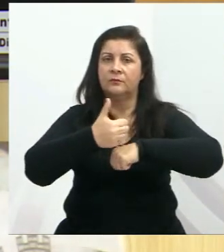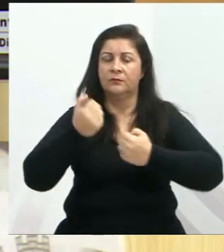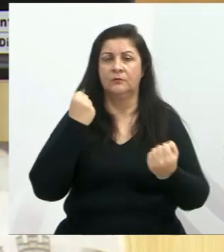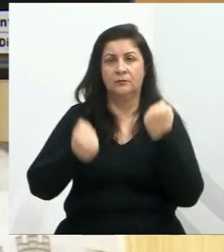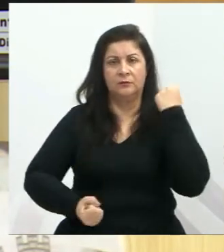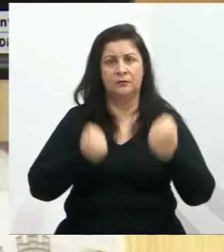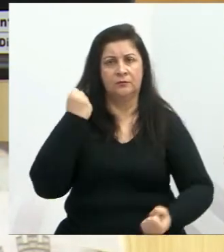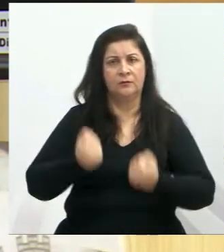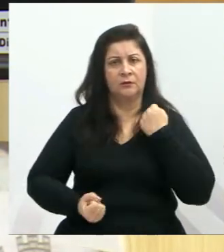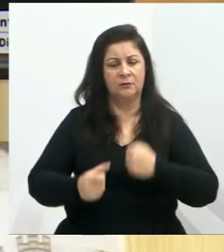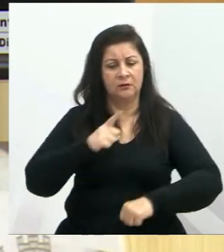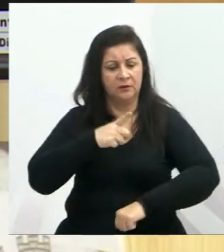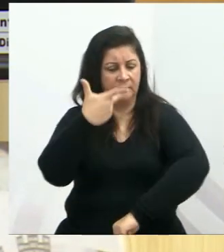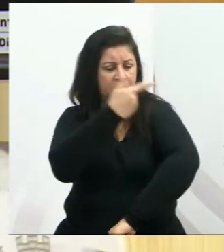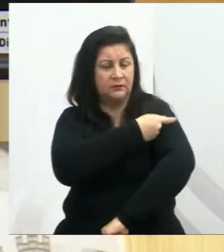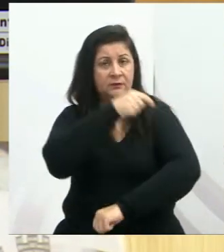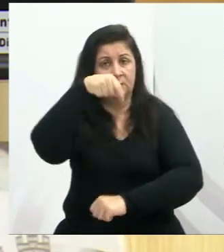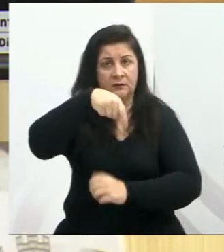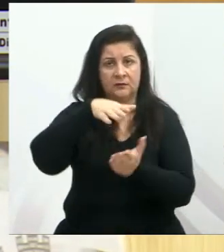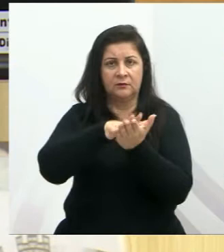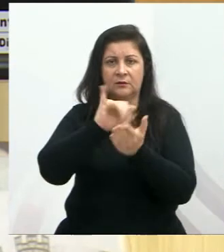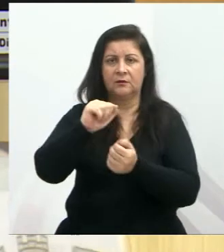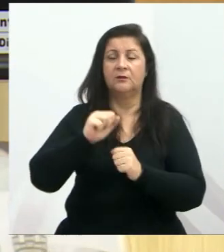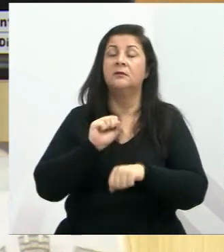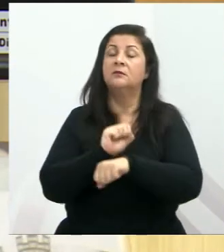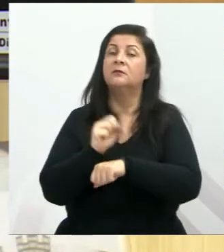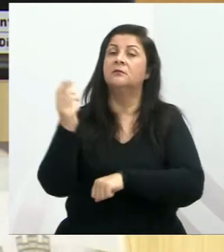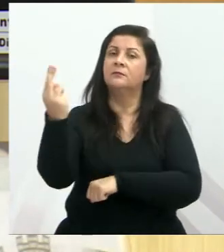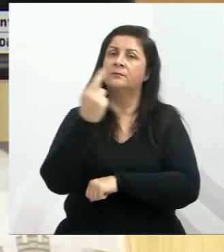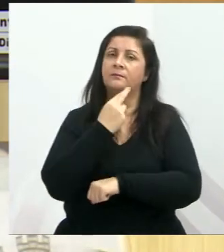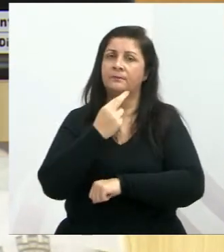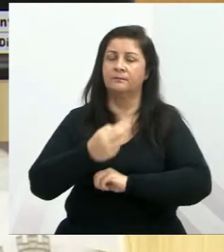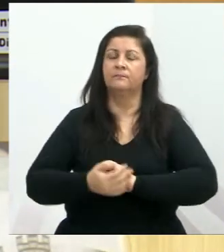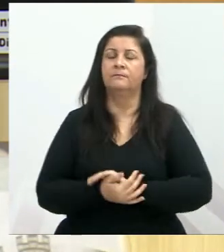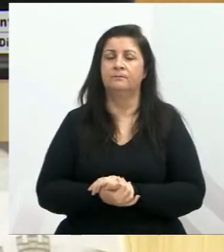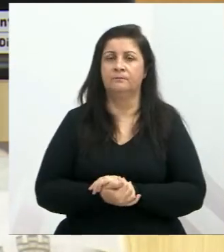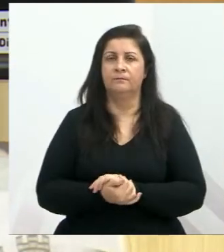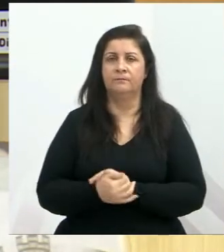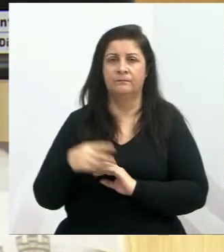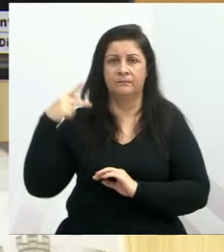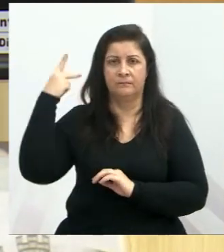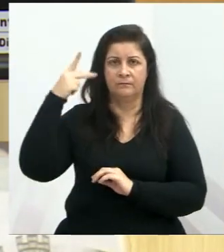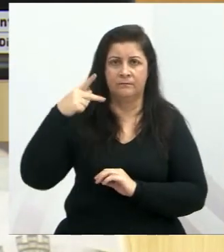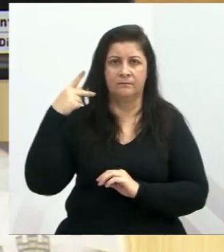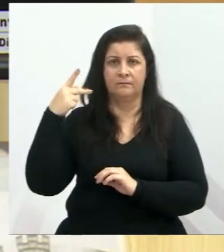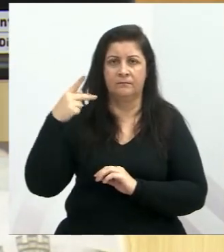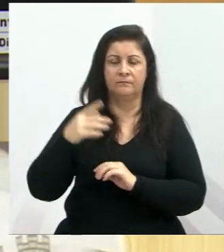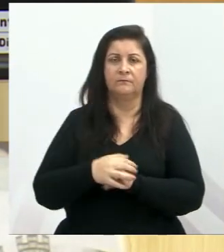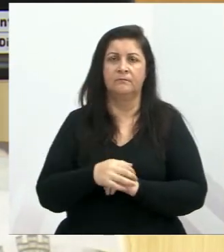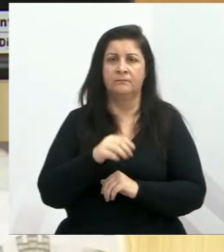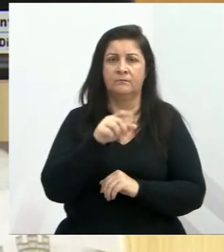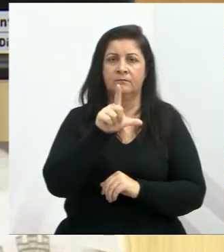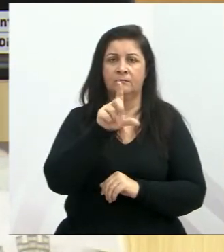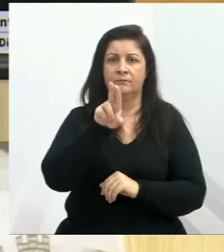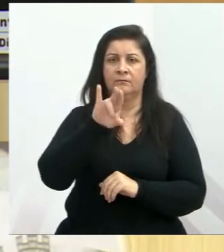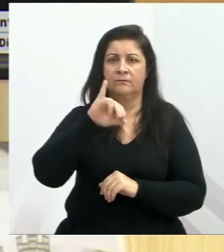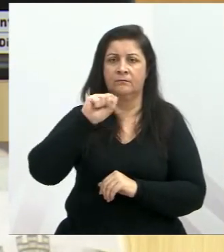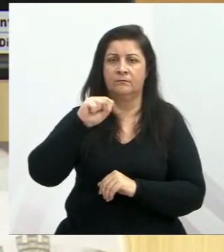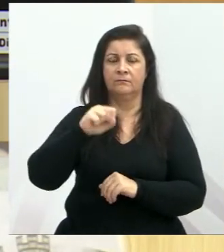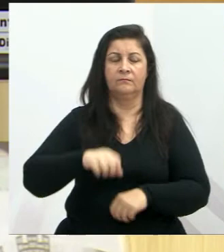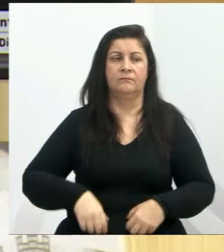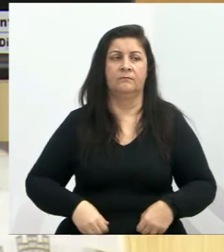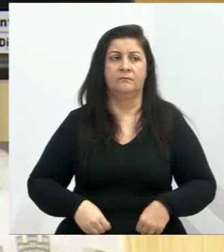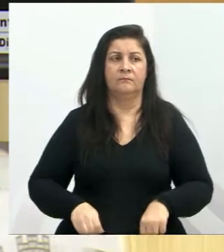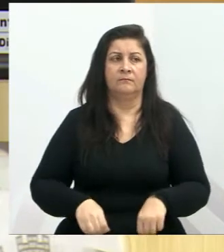serão vacinados em Jacareí? Ao aguardo de manifestação, autoria, vereador Luiz Flávio. Senhor